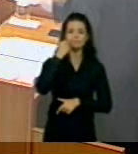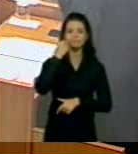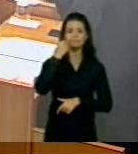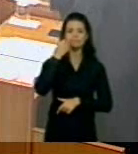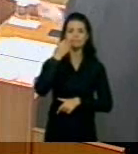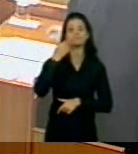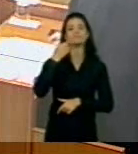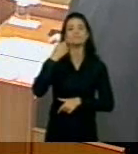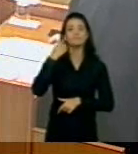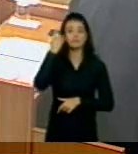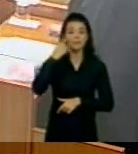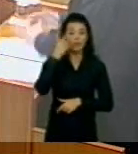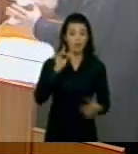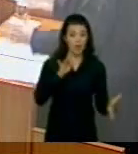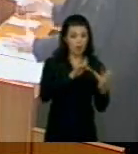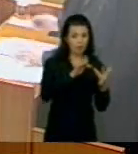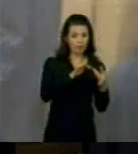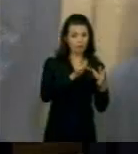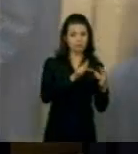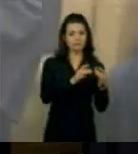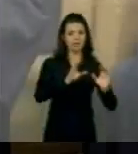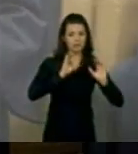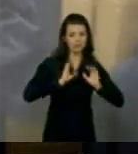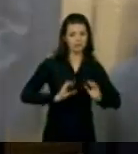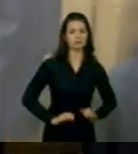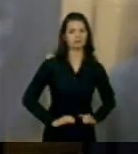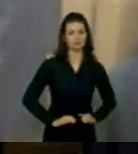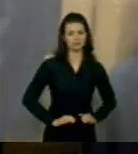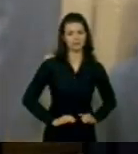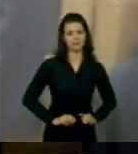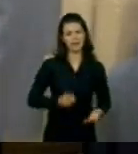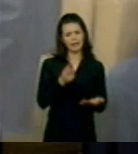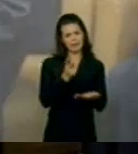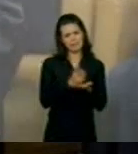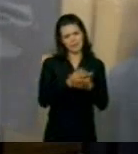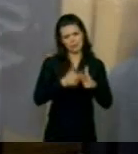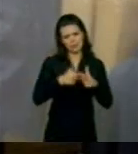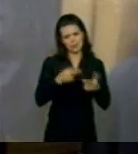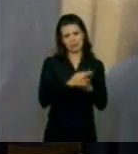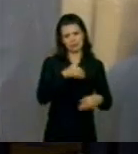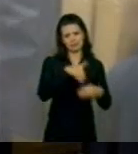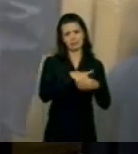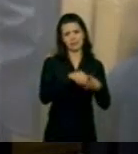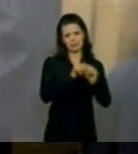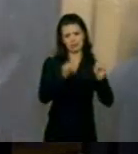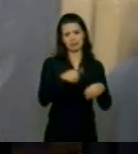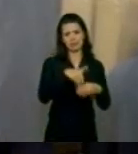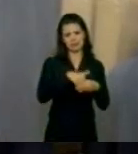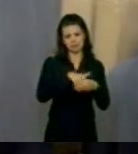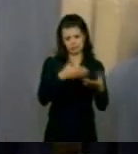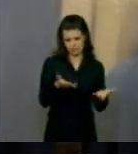conexão com o cidadão, apesar dos problemas que decorrem dos sistemas eleitorais e dos maus sistemas eleitorais, como